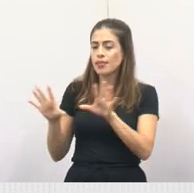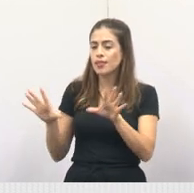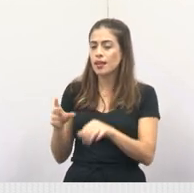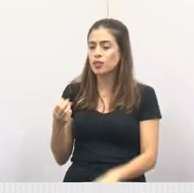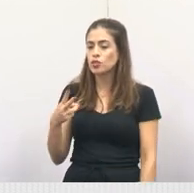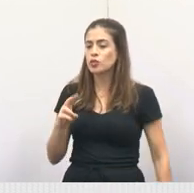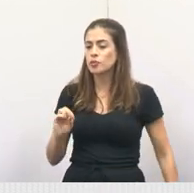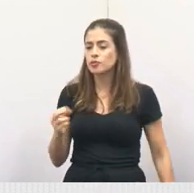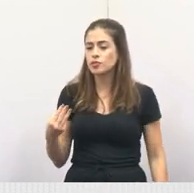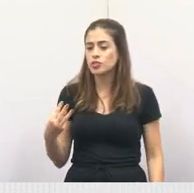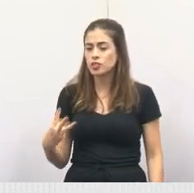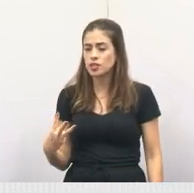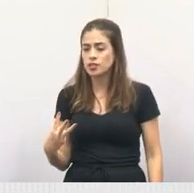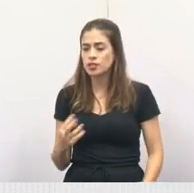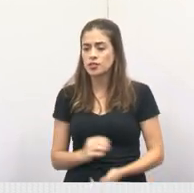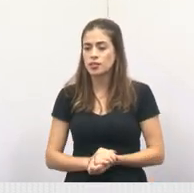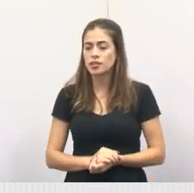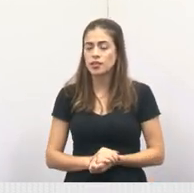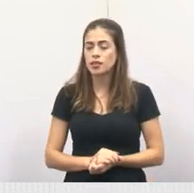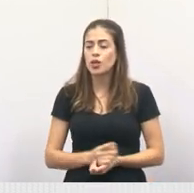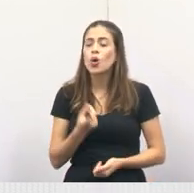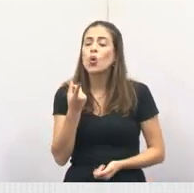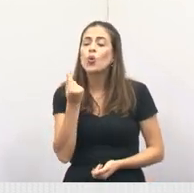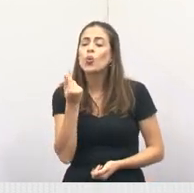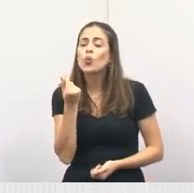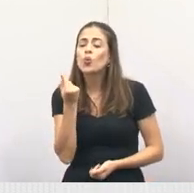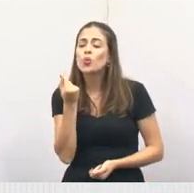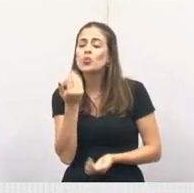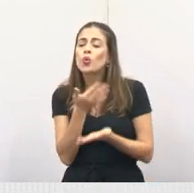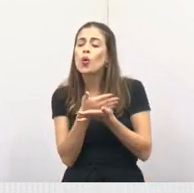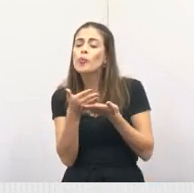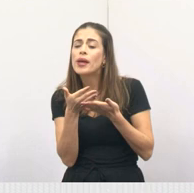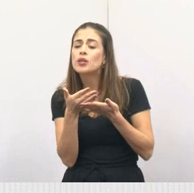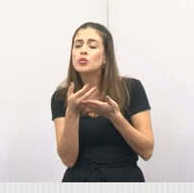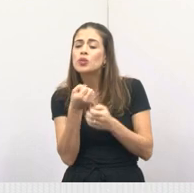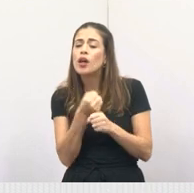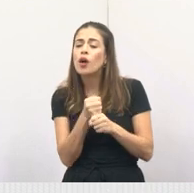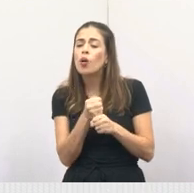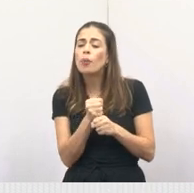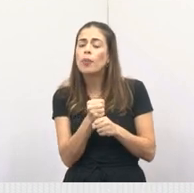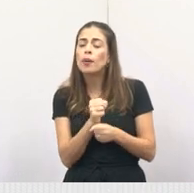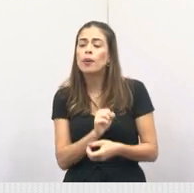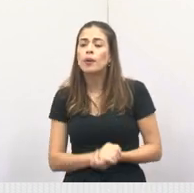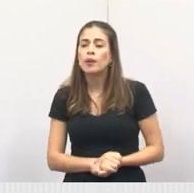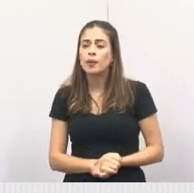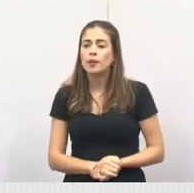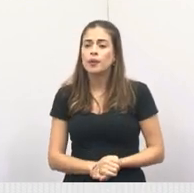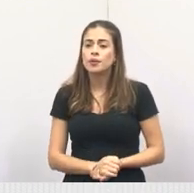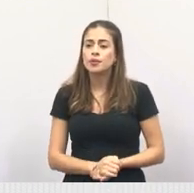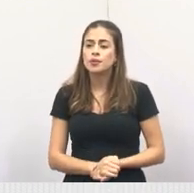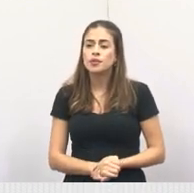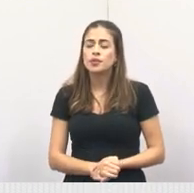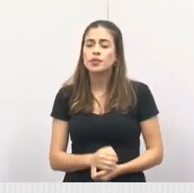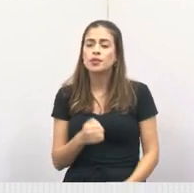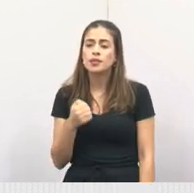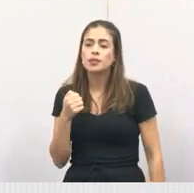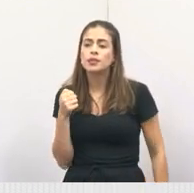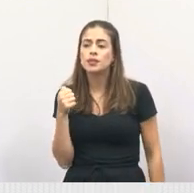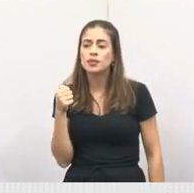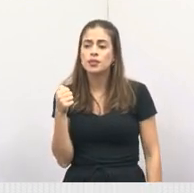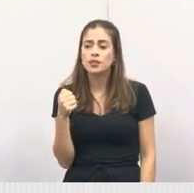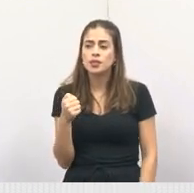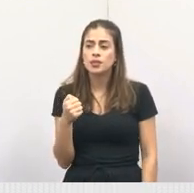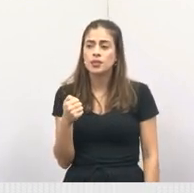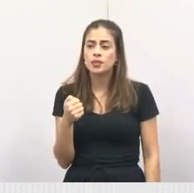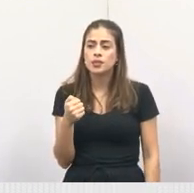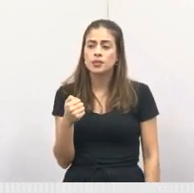2023 qual o custo Inicial dessa obra o custo inicial da obra da terceira ponte estava